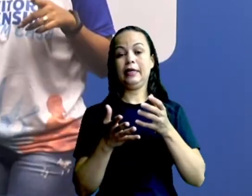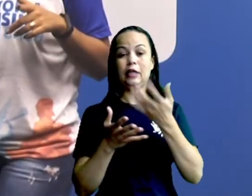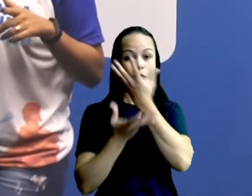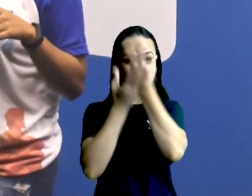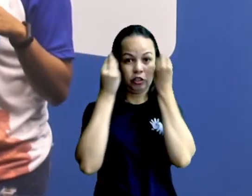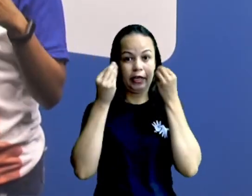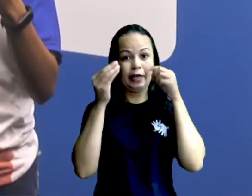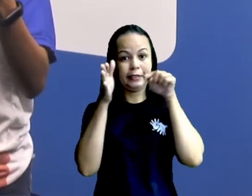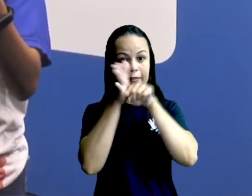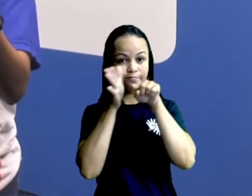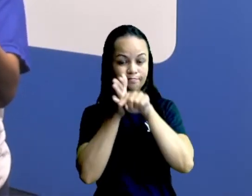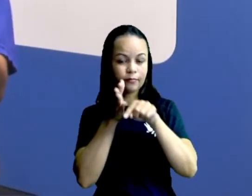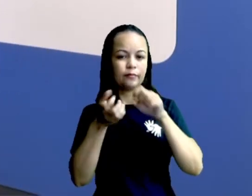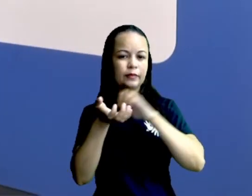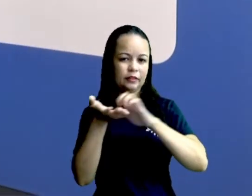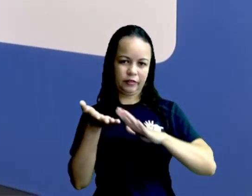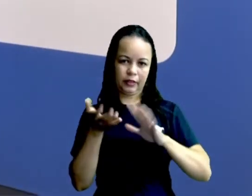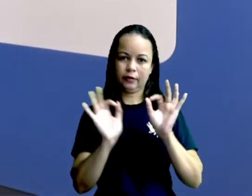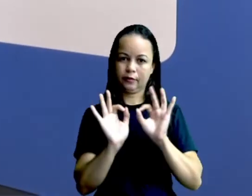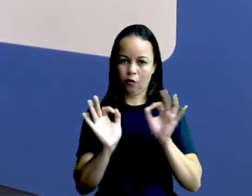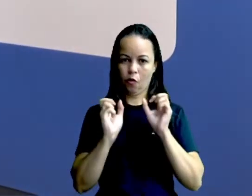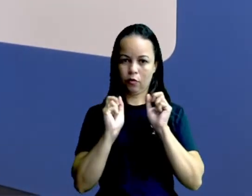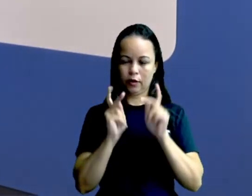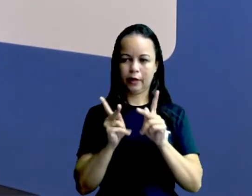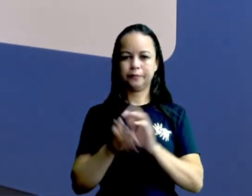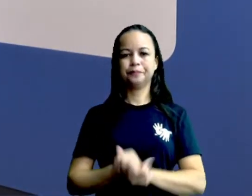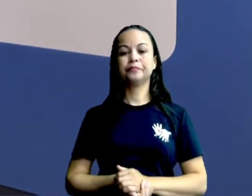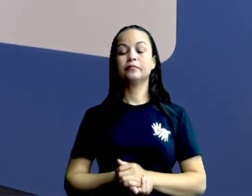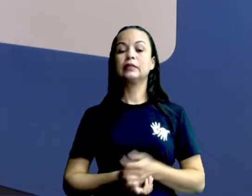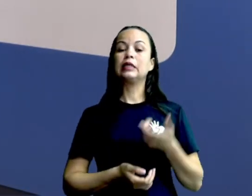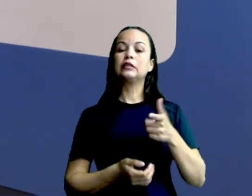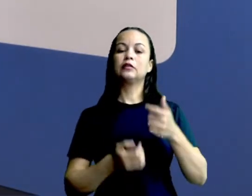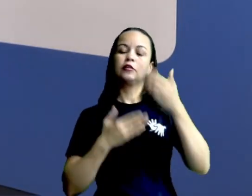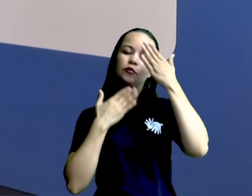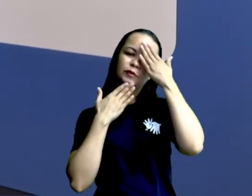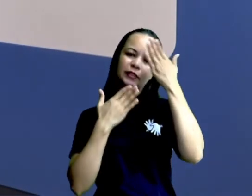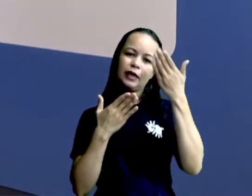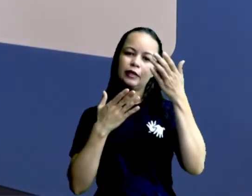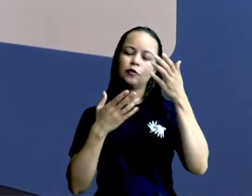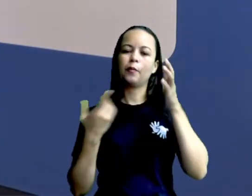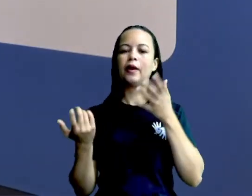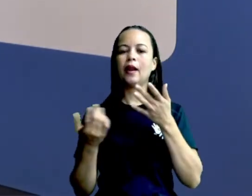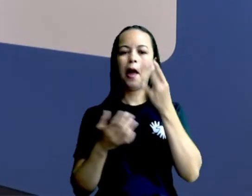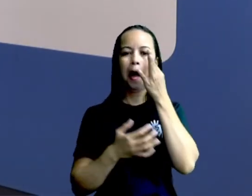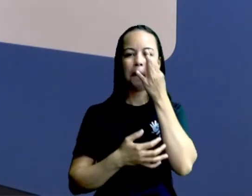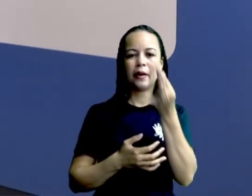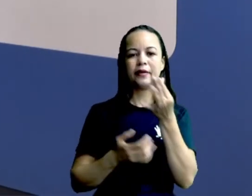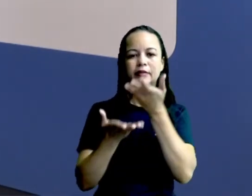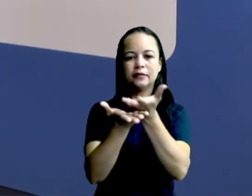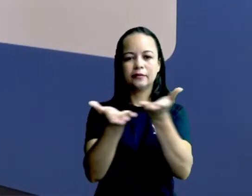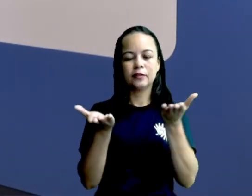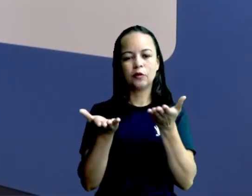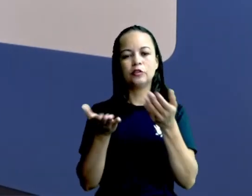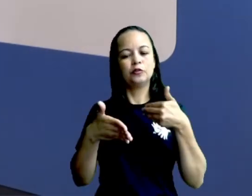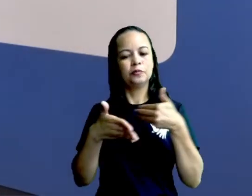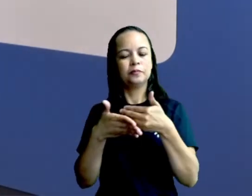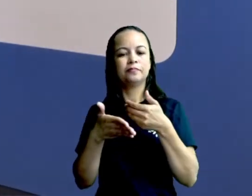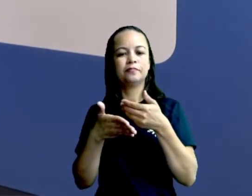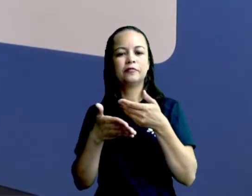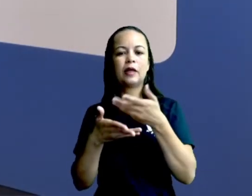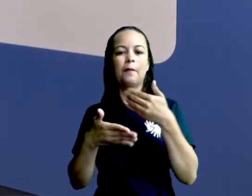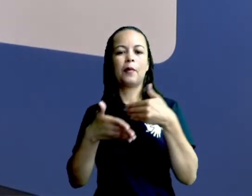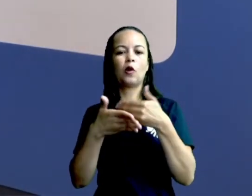tá? Gente, e mais uma vez, muito obrigada pela presença de todos. Espero vocês na próxima aula e